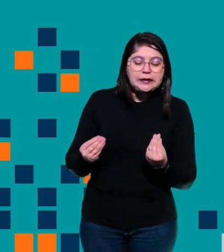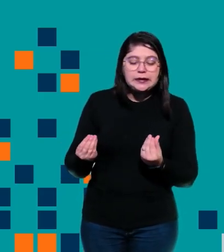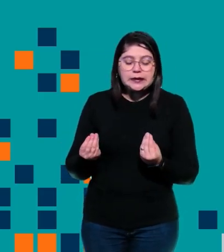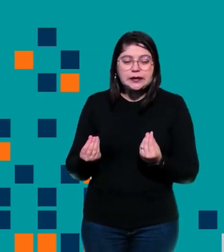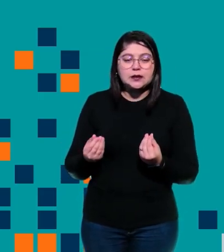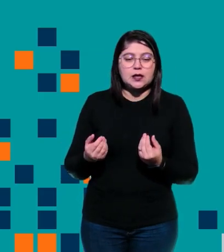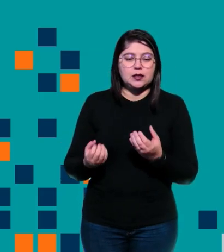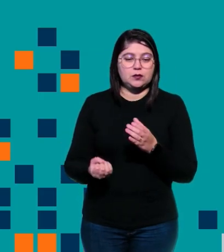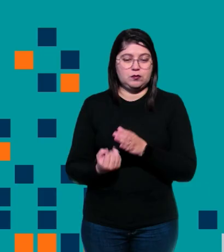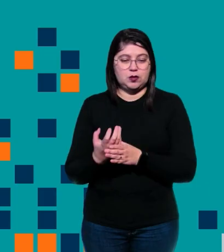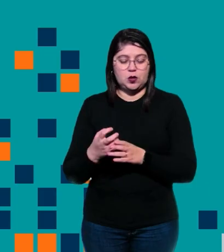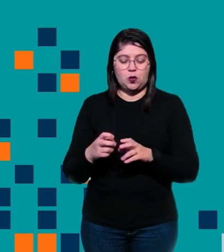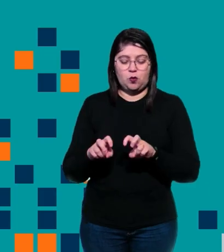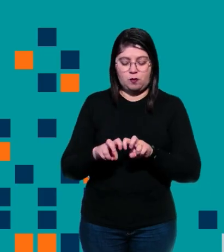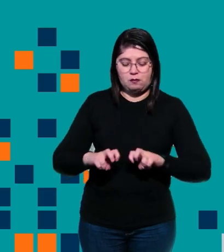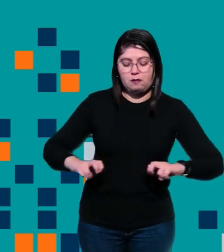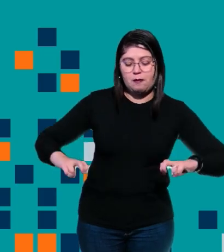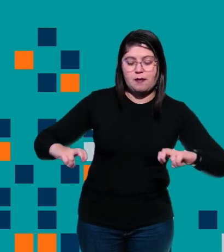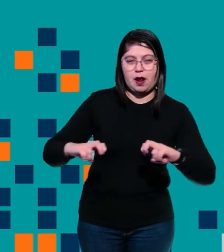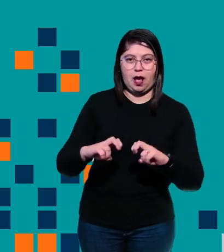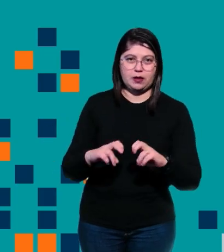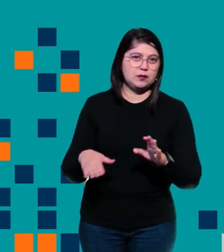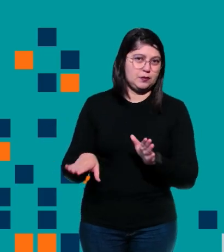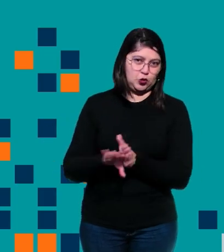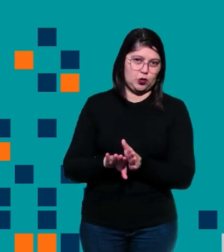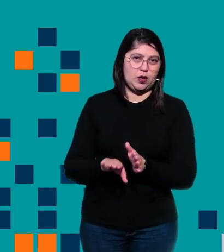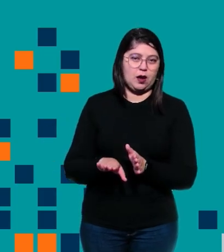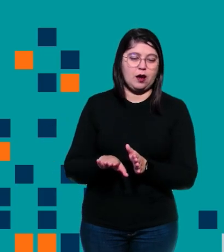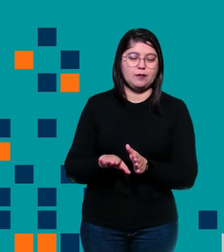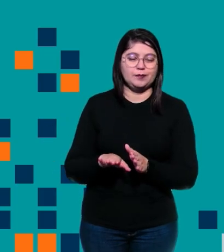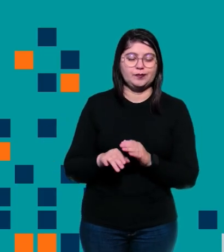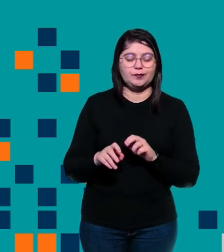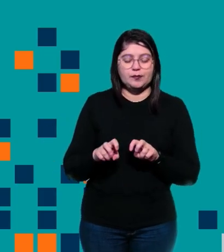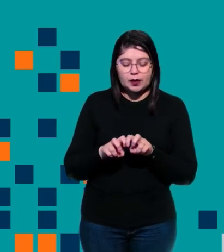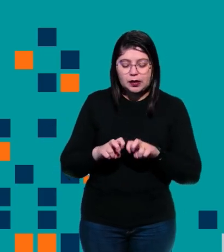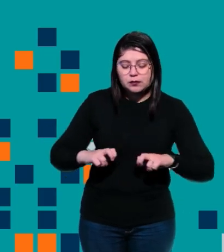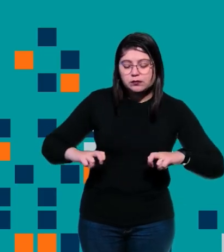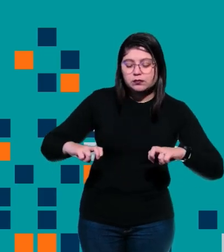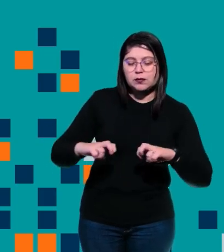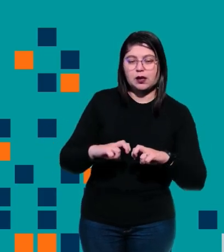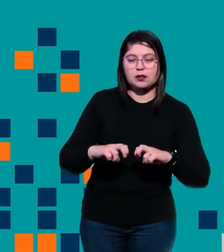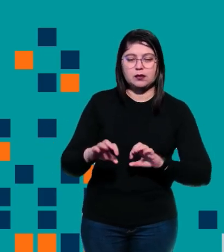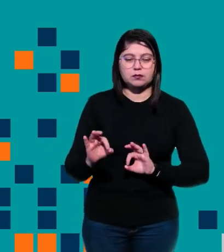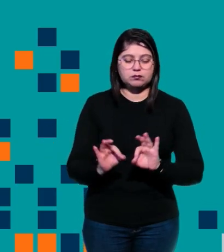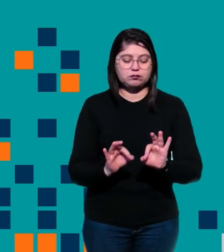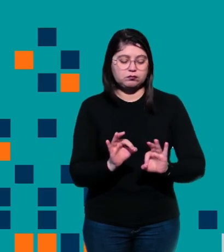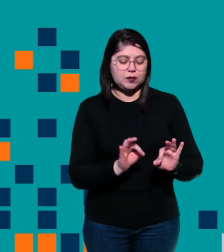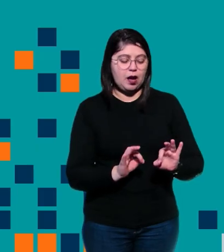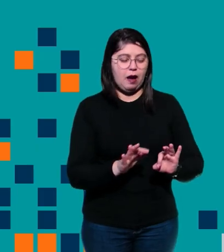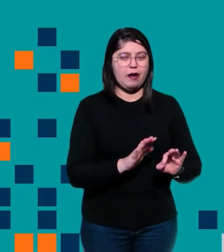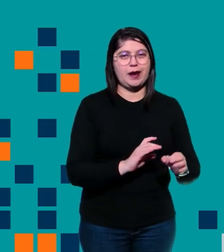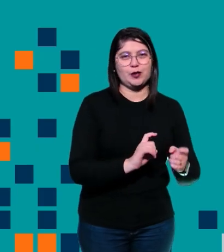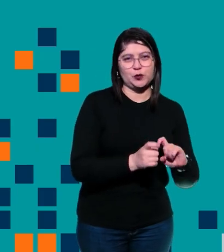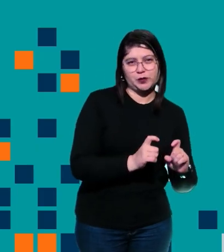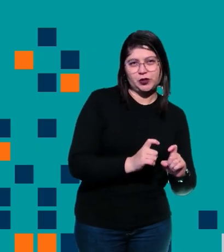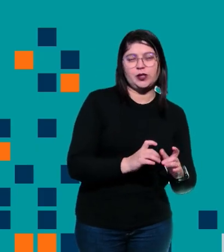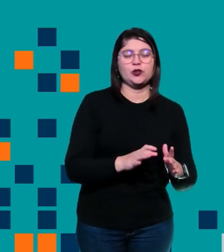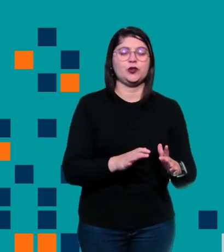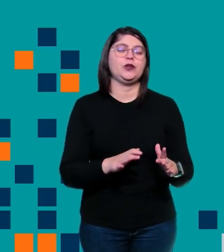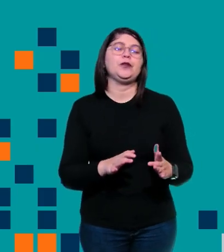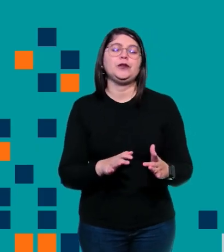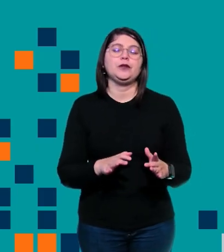uma praça de chegada, onde embaixo dessa praça tem toda a parte administrativa